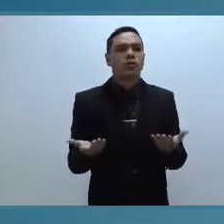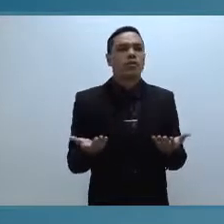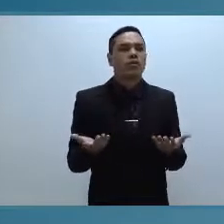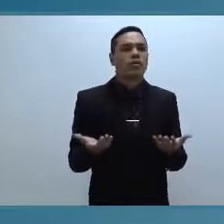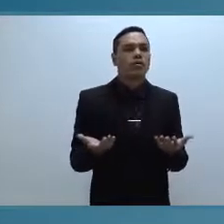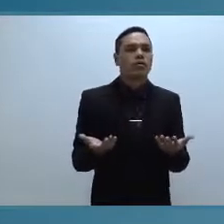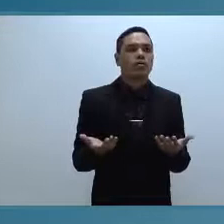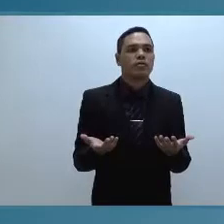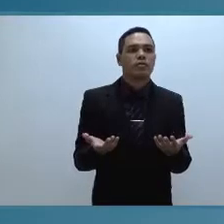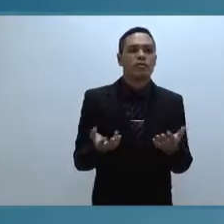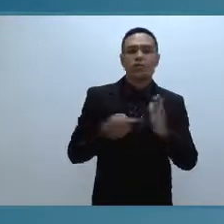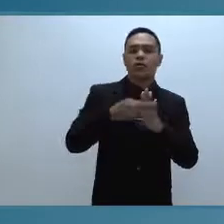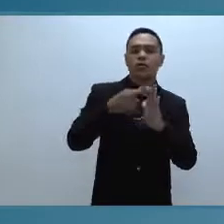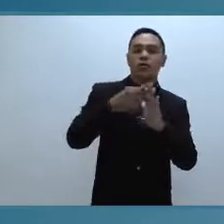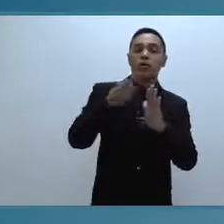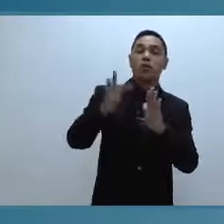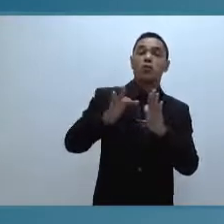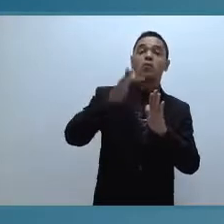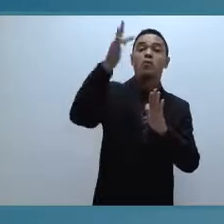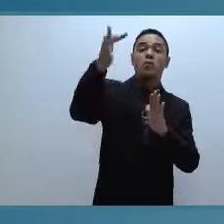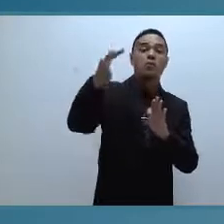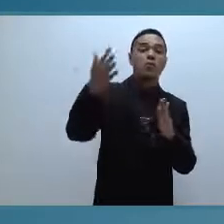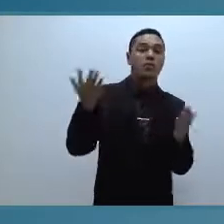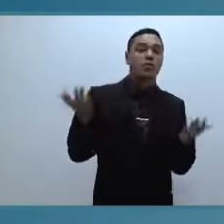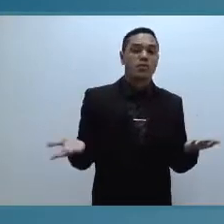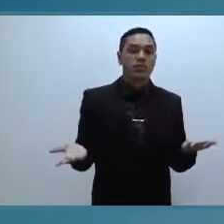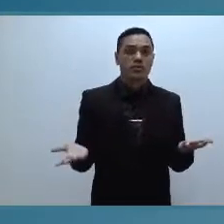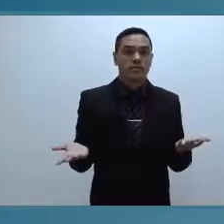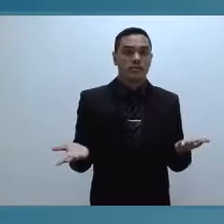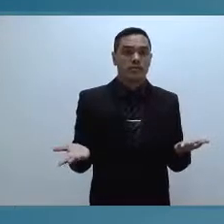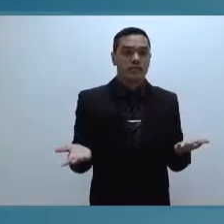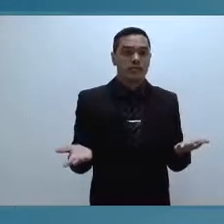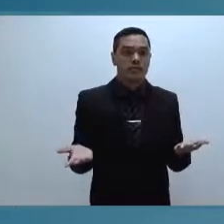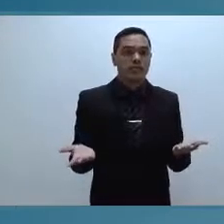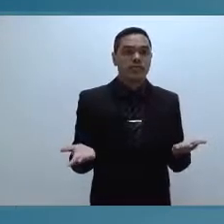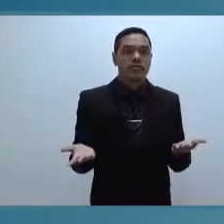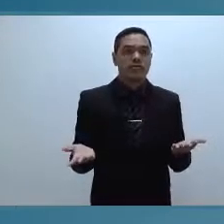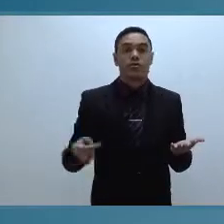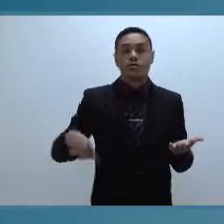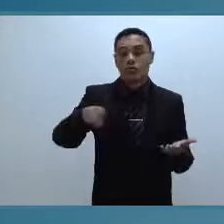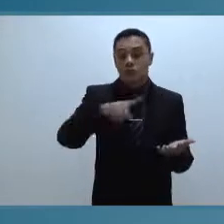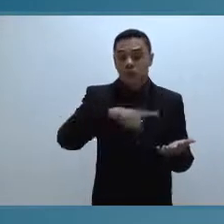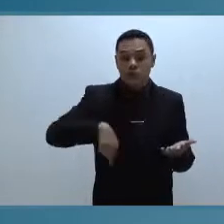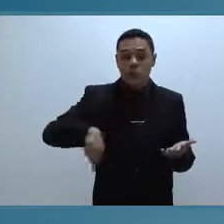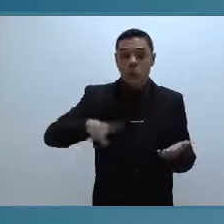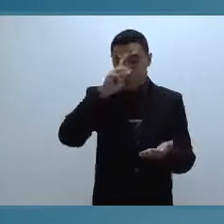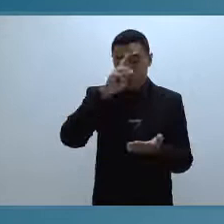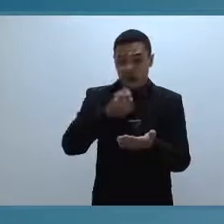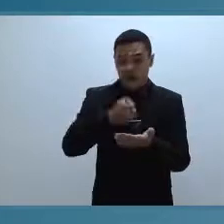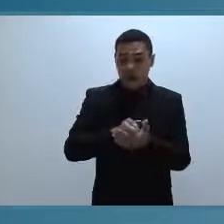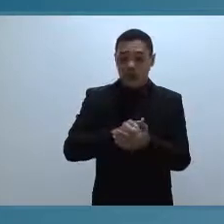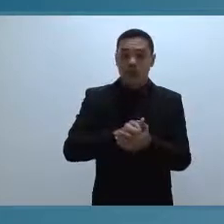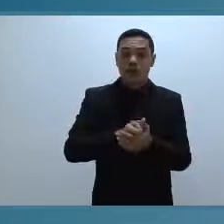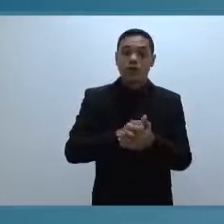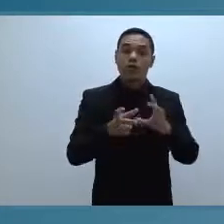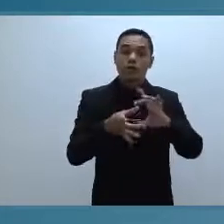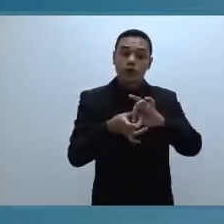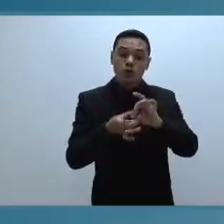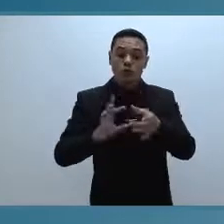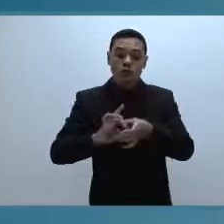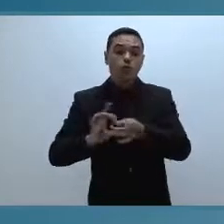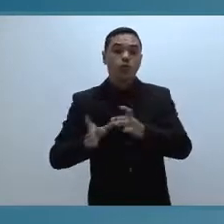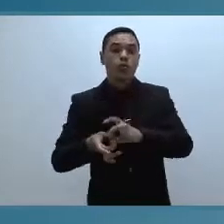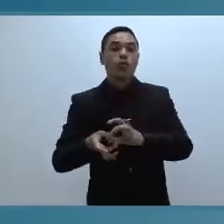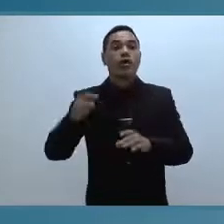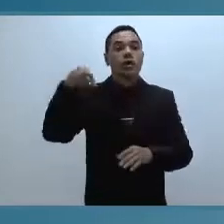em uma resolução que está feita? Não, a gente está hoje decidindo dentro do contexto dessa resolução